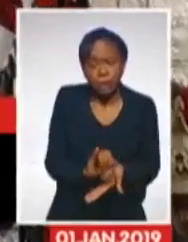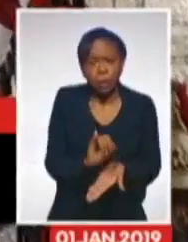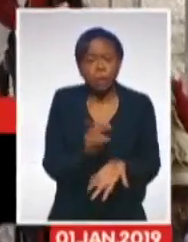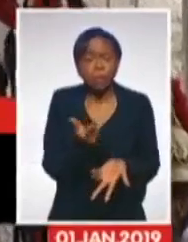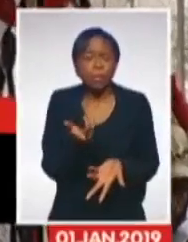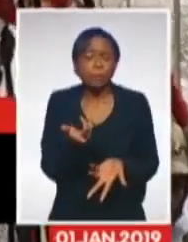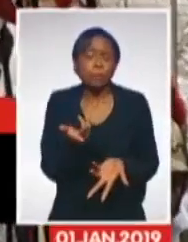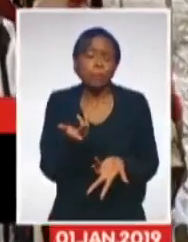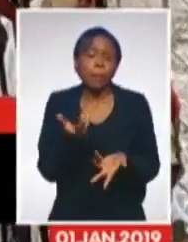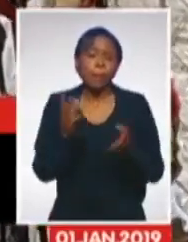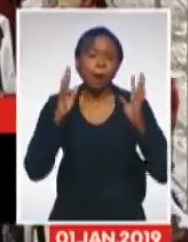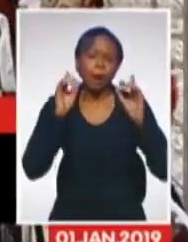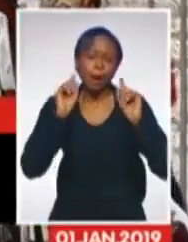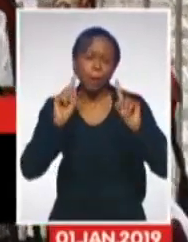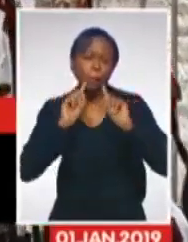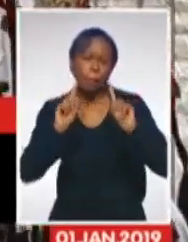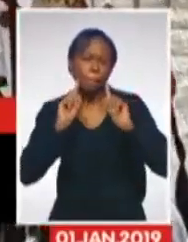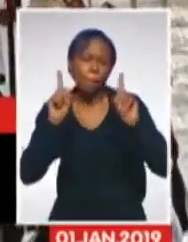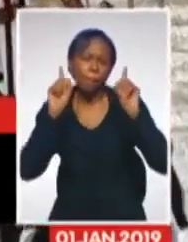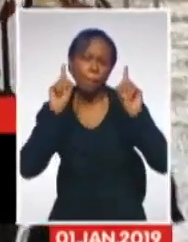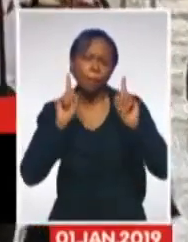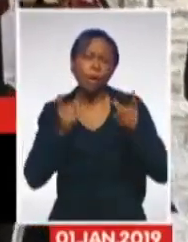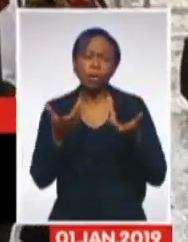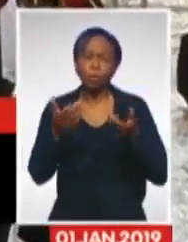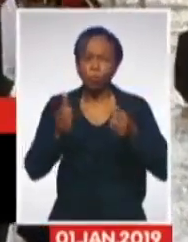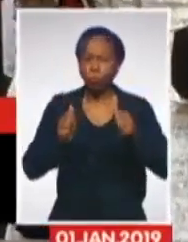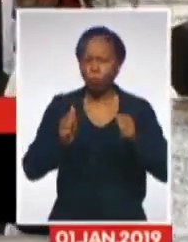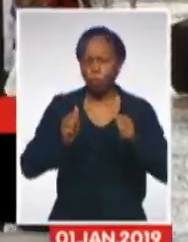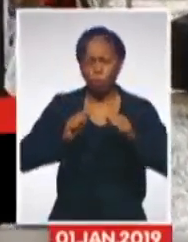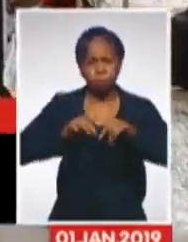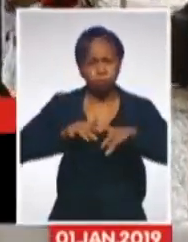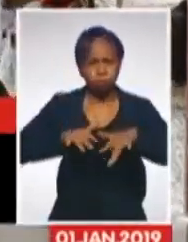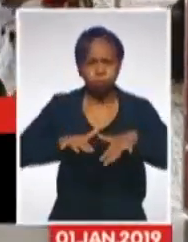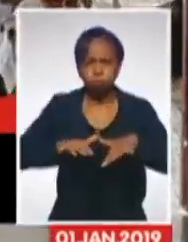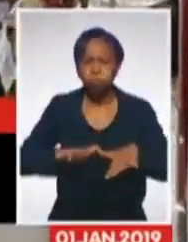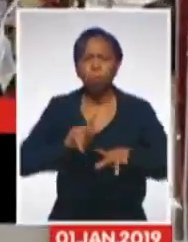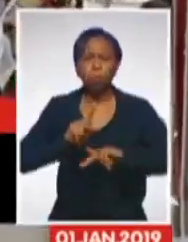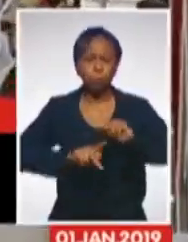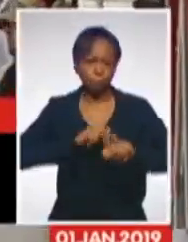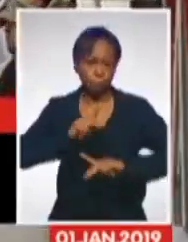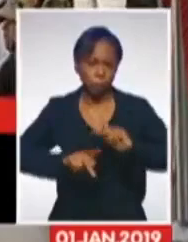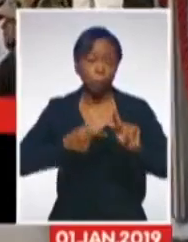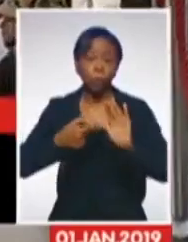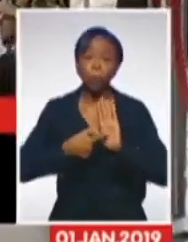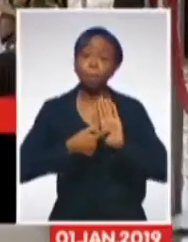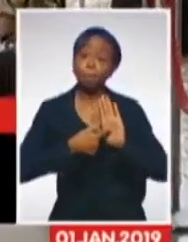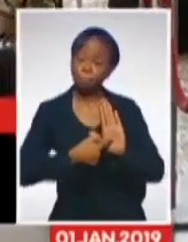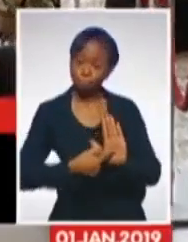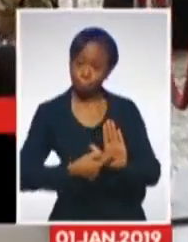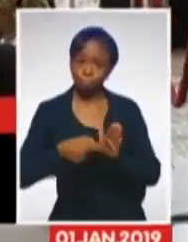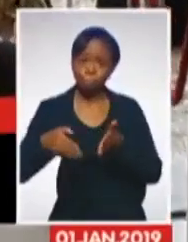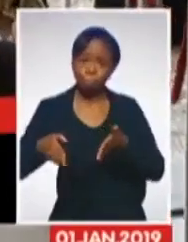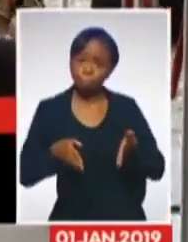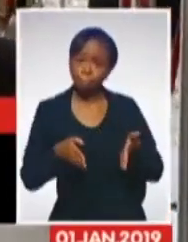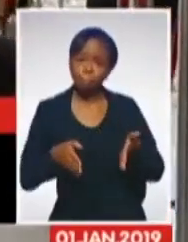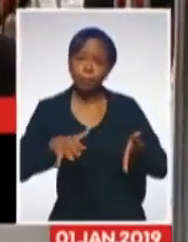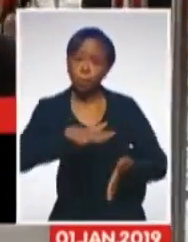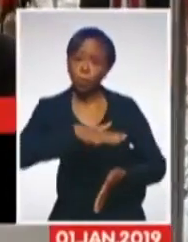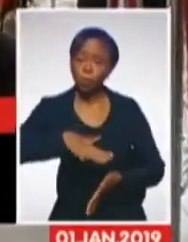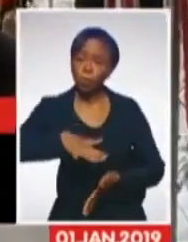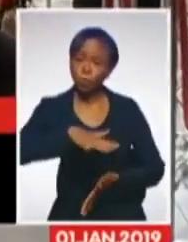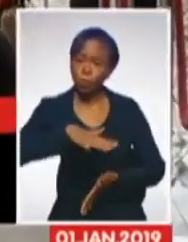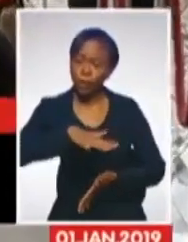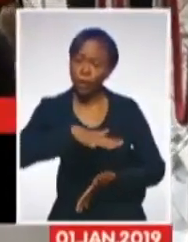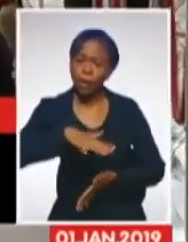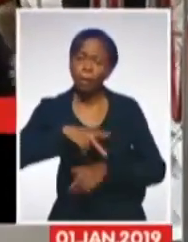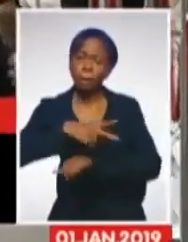número de pessoas. A gente continua aí mostrando para você as imagens do espaço José Aparecido de Oliveira, um pouco da Praça